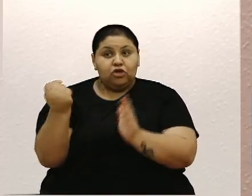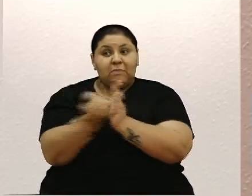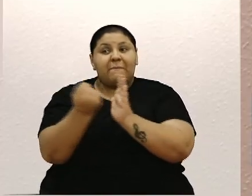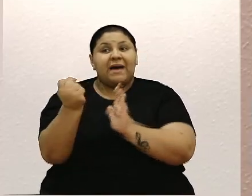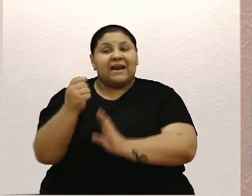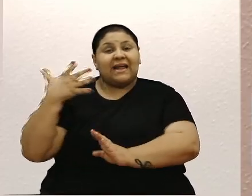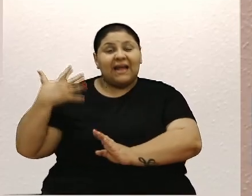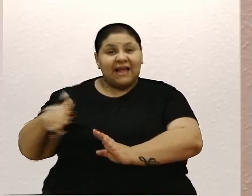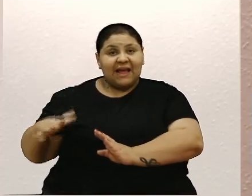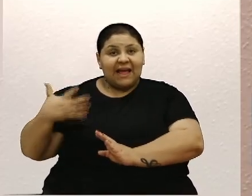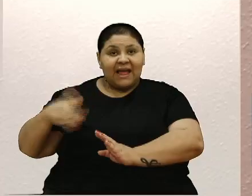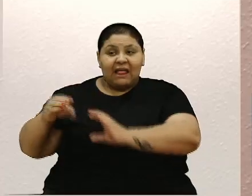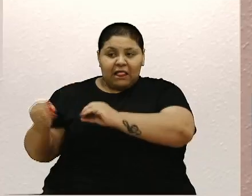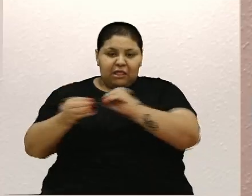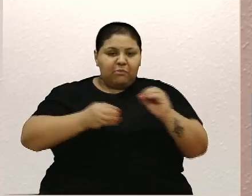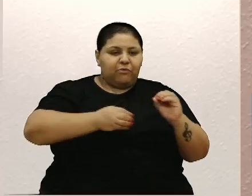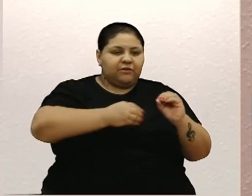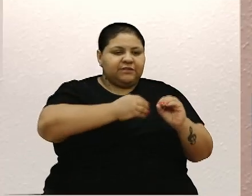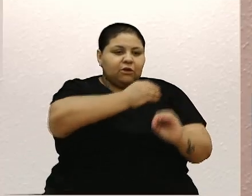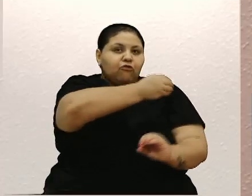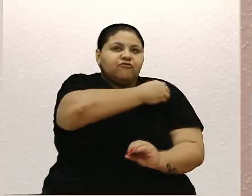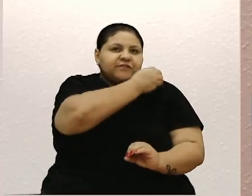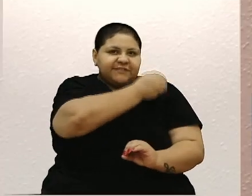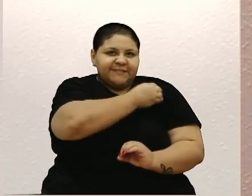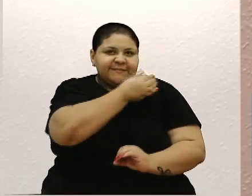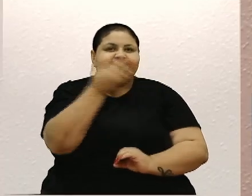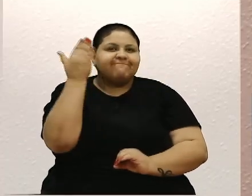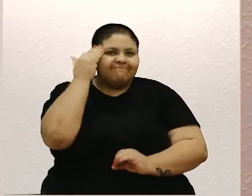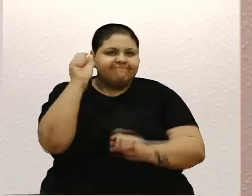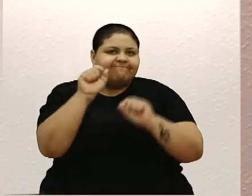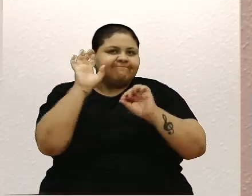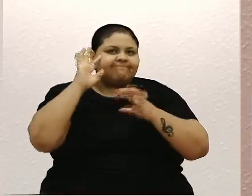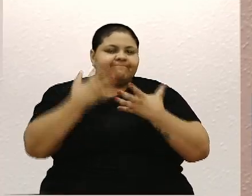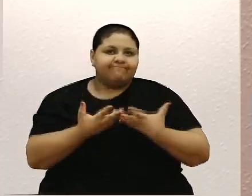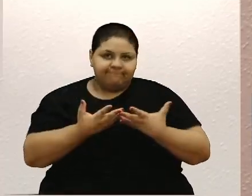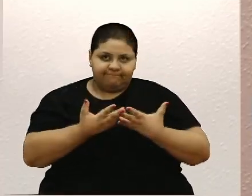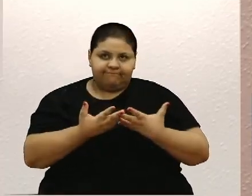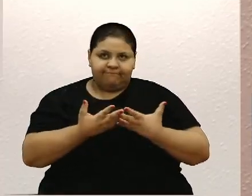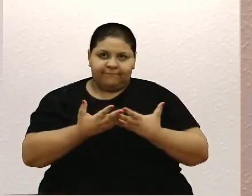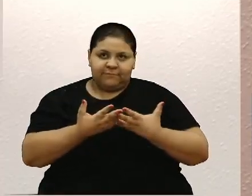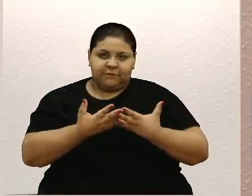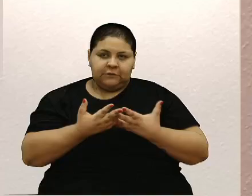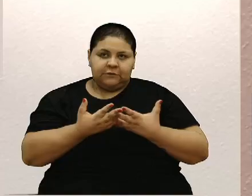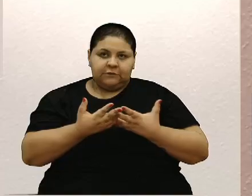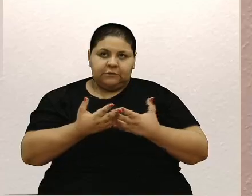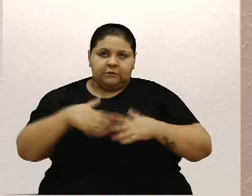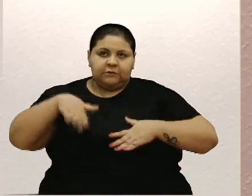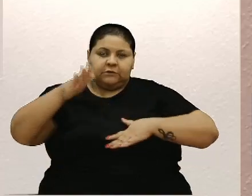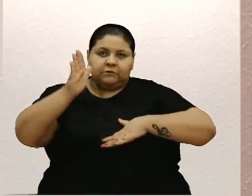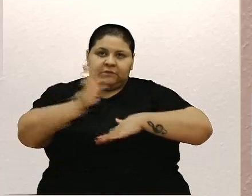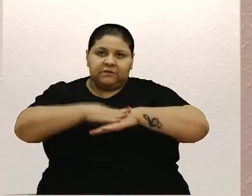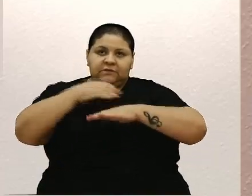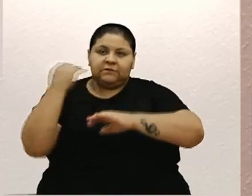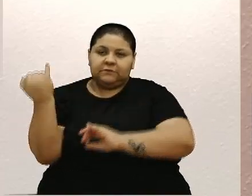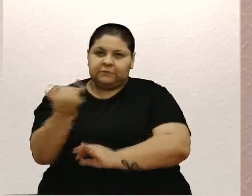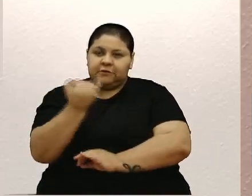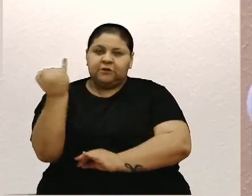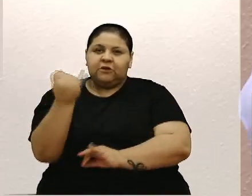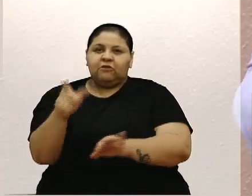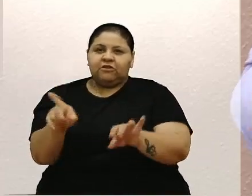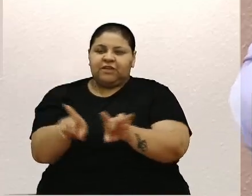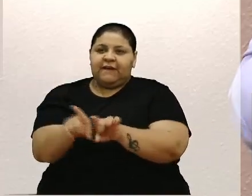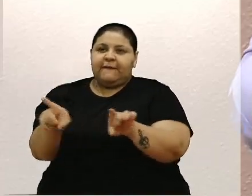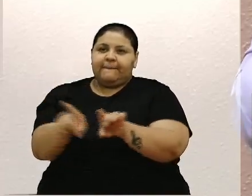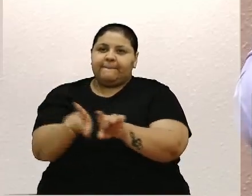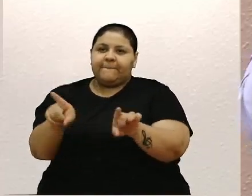vai para a oficina, você já sabe o que é que acontece. Então, uma das mais importantes subprefeituras que